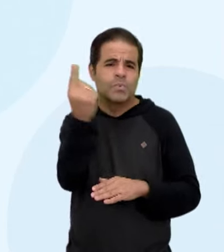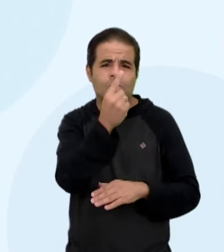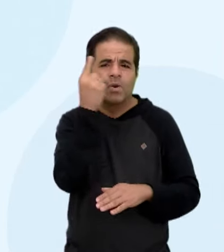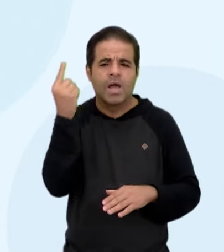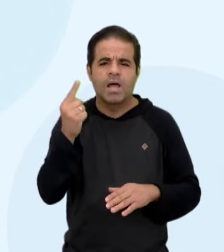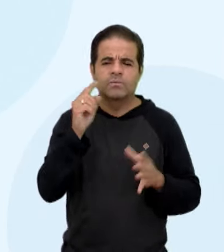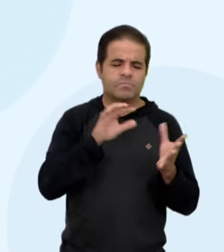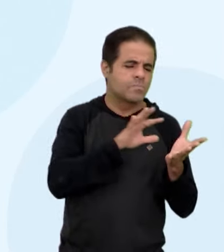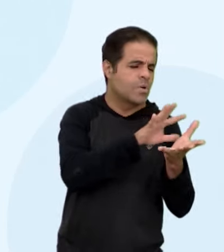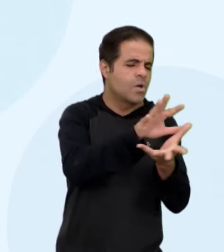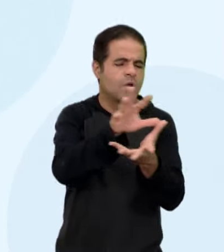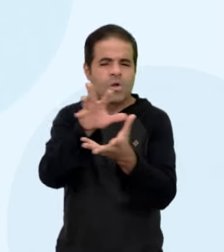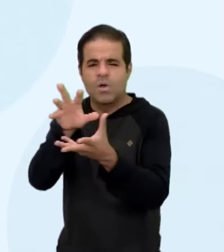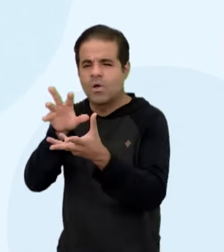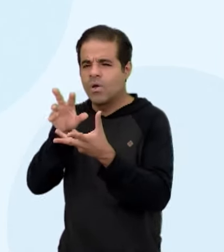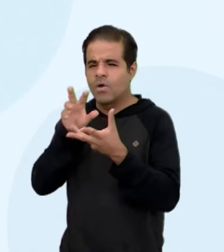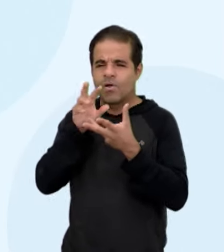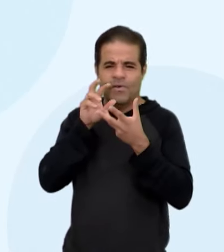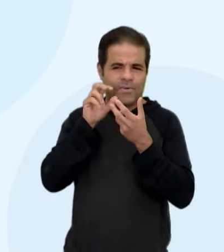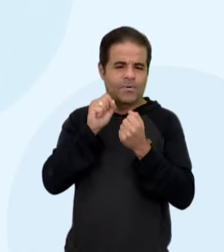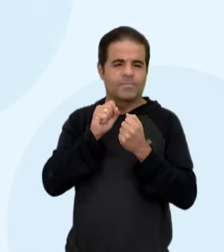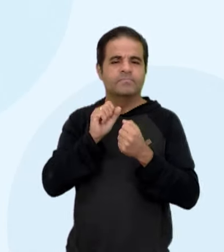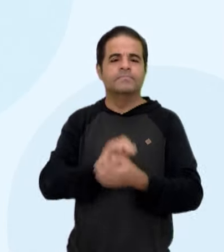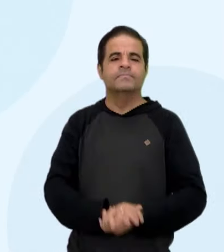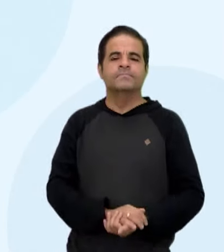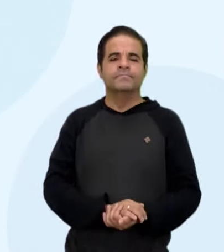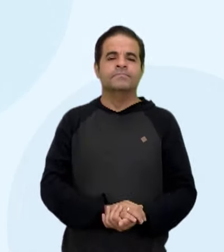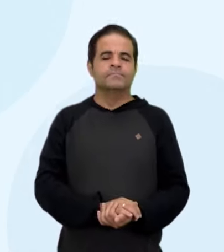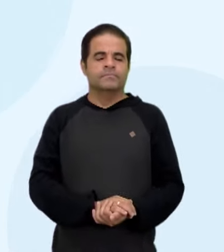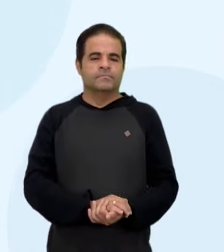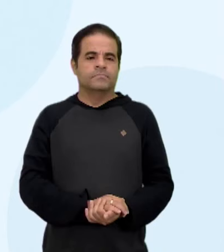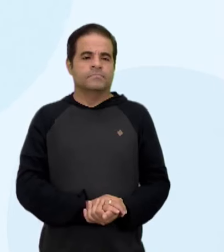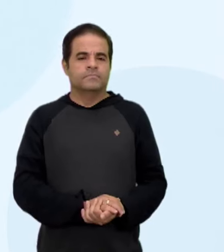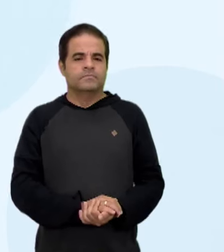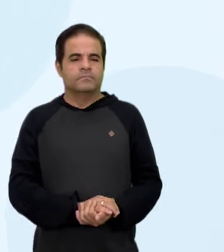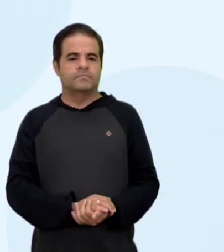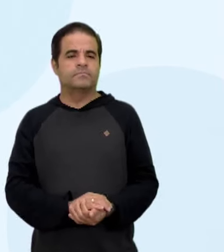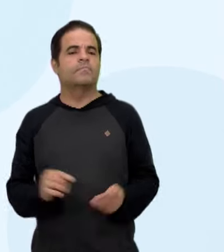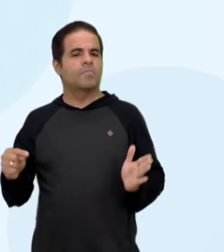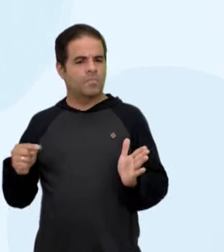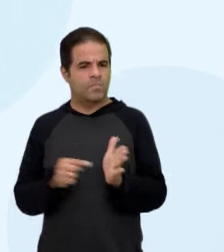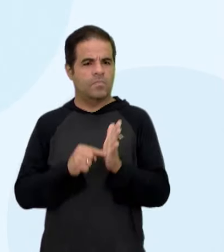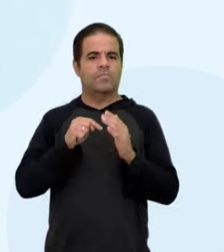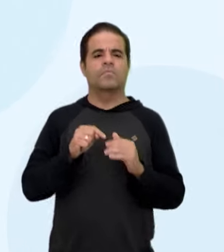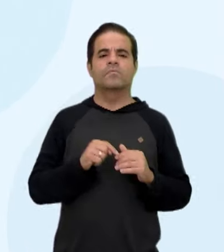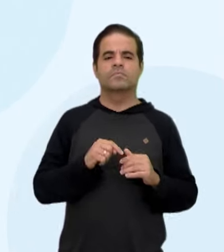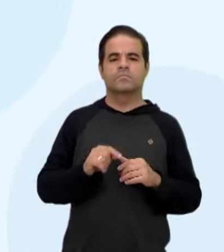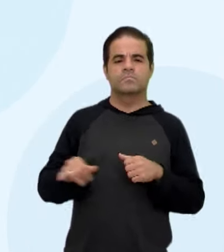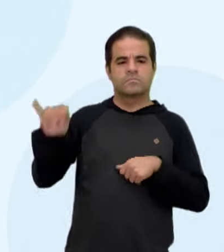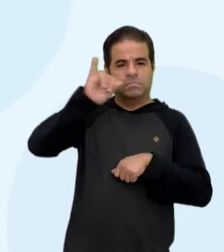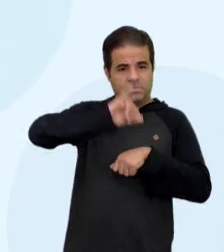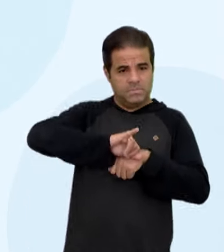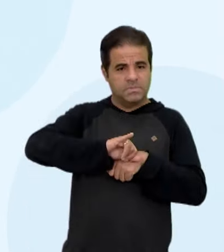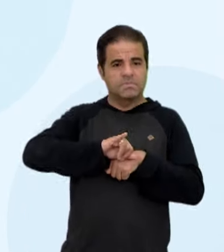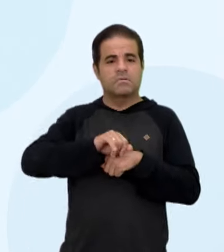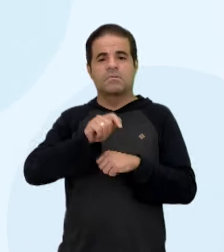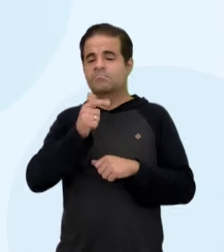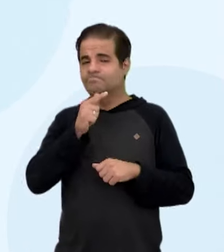no planeta Terra. Bem, vamos lá. O ponto Nemo, também chamado de Polo